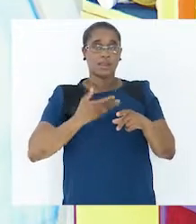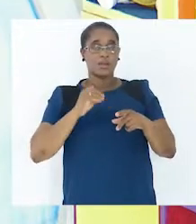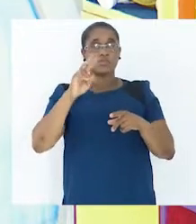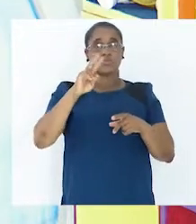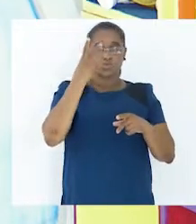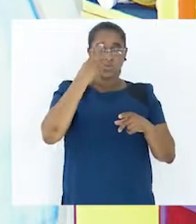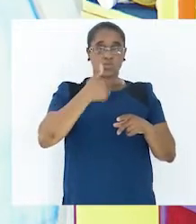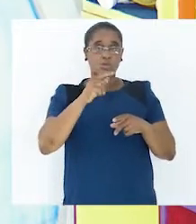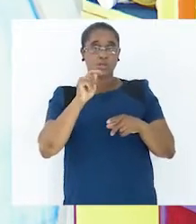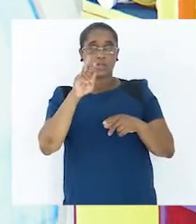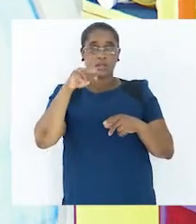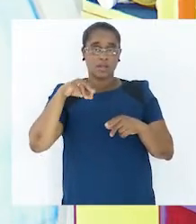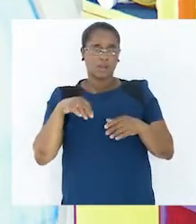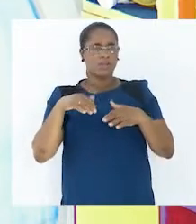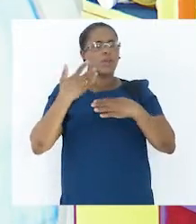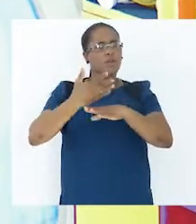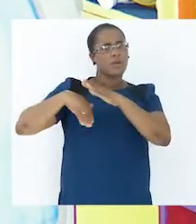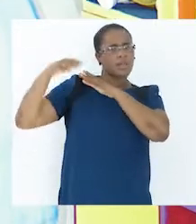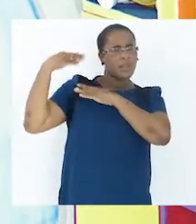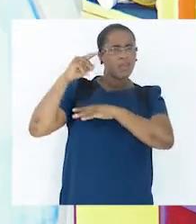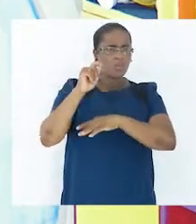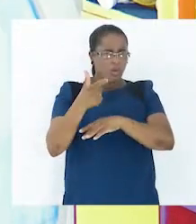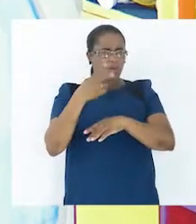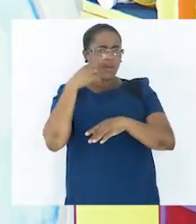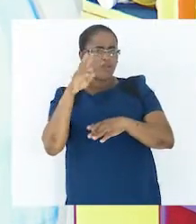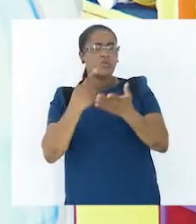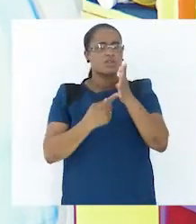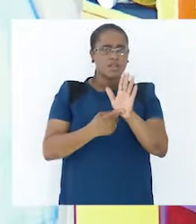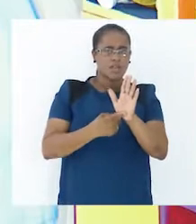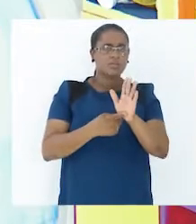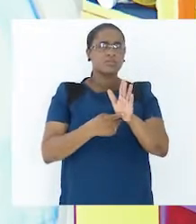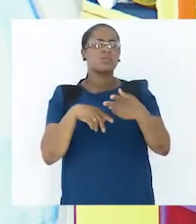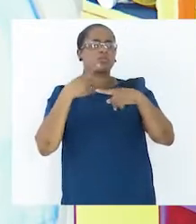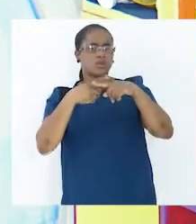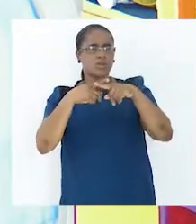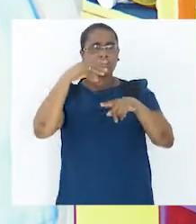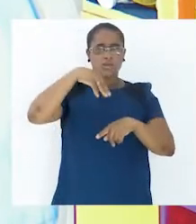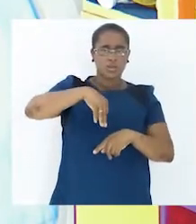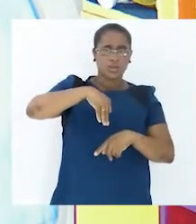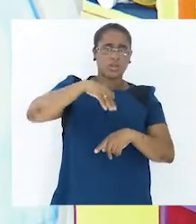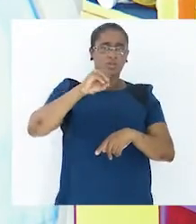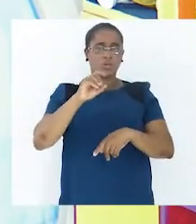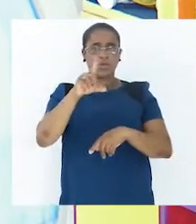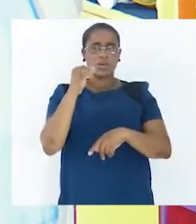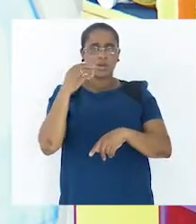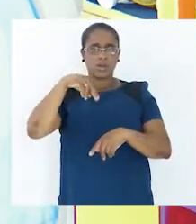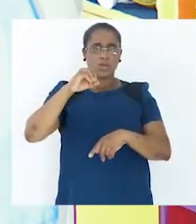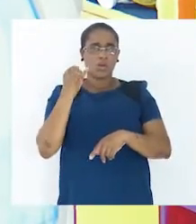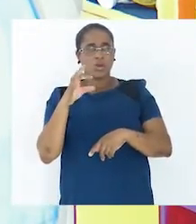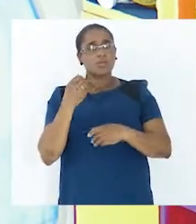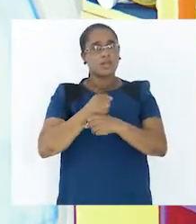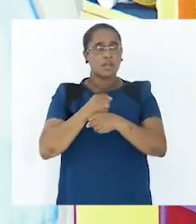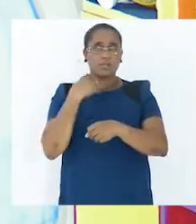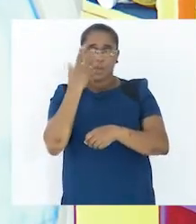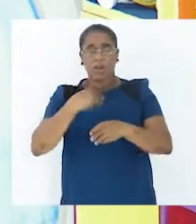exemplo em que nós vamos fazer a aplicação da multiplicação de polinómios pelo processo que nós vimos na aula passada, pelo processo normal que nós